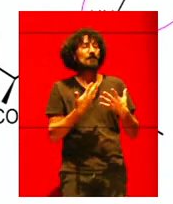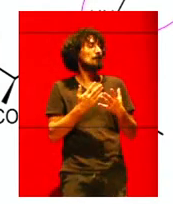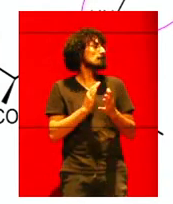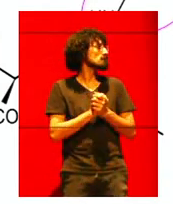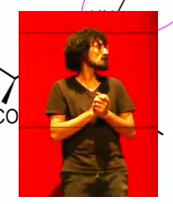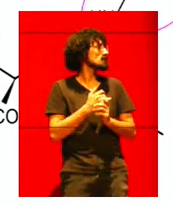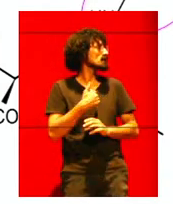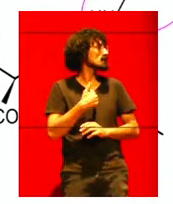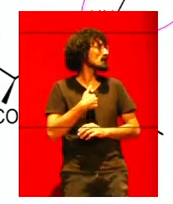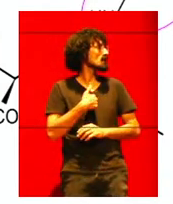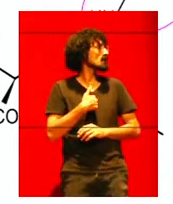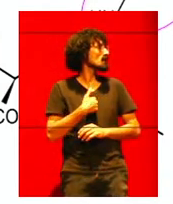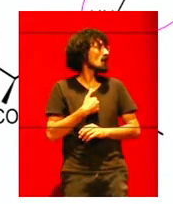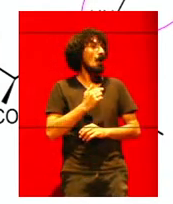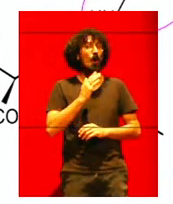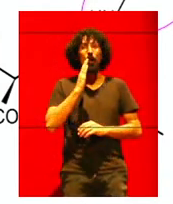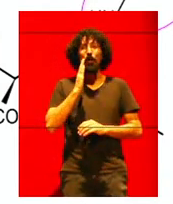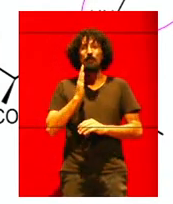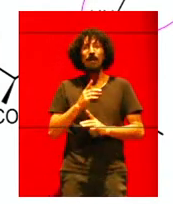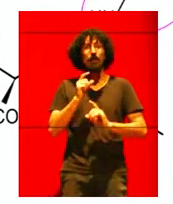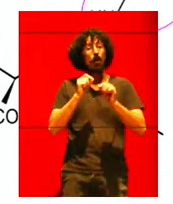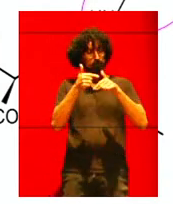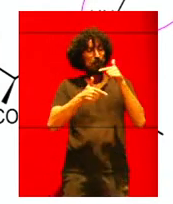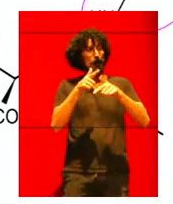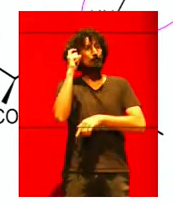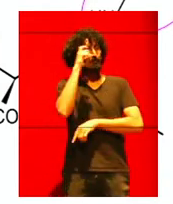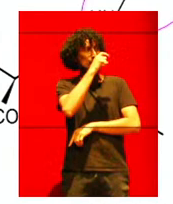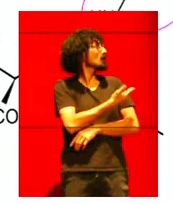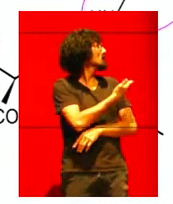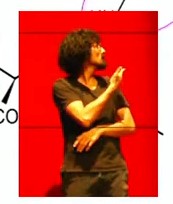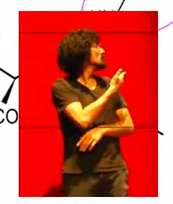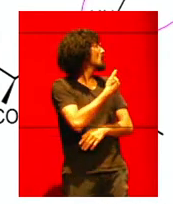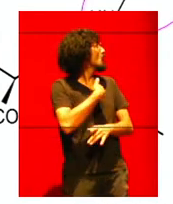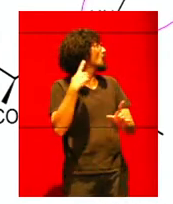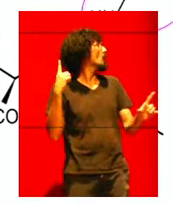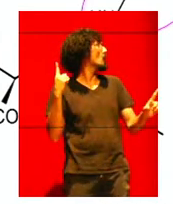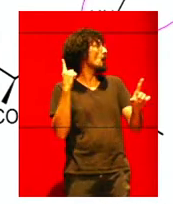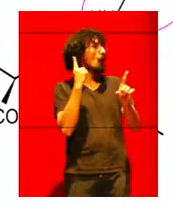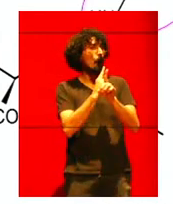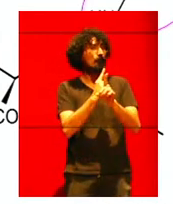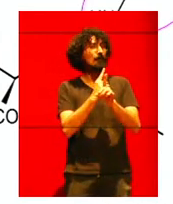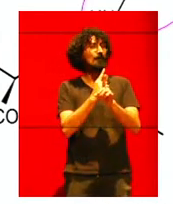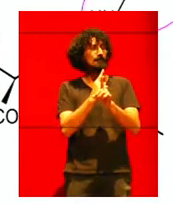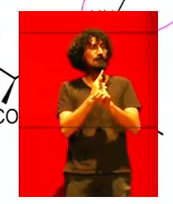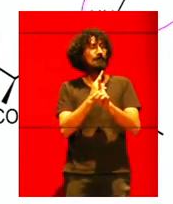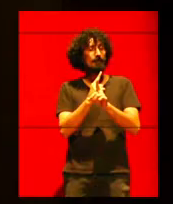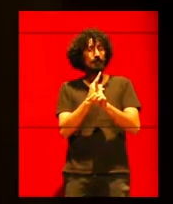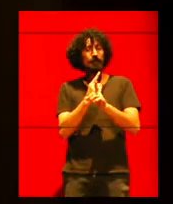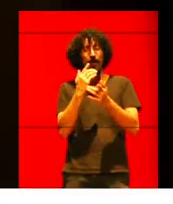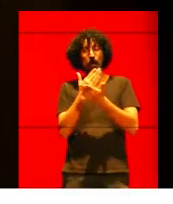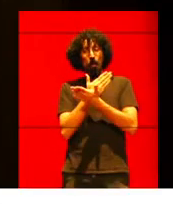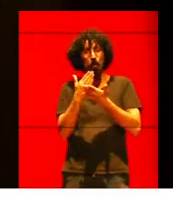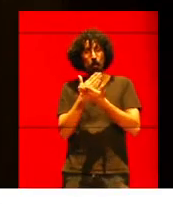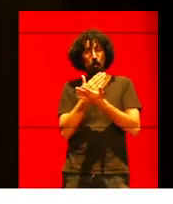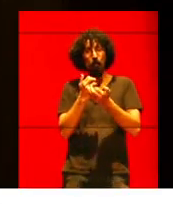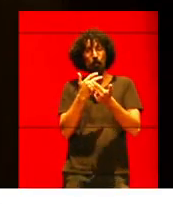Eu já circulei para vocês, eu fiz o trabalho difícil. Eu já achei a função, vocês só têm que me dizer o que é a função.